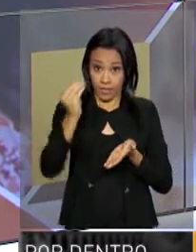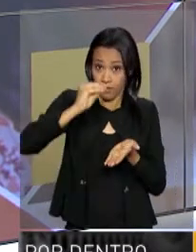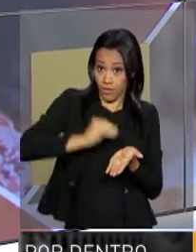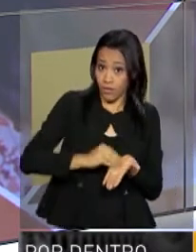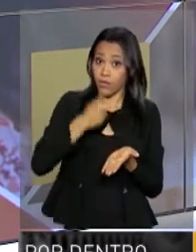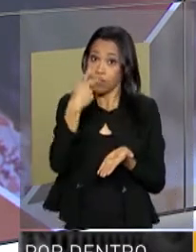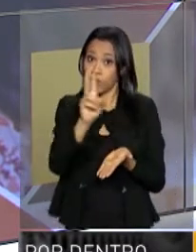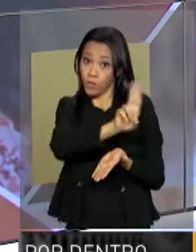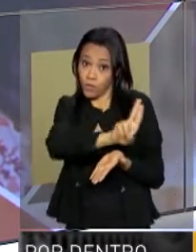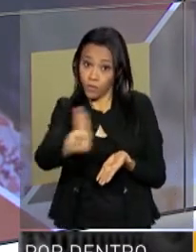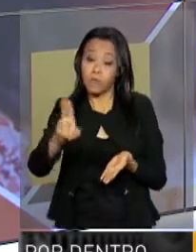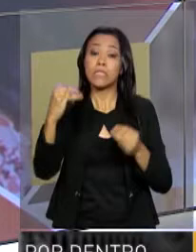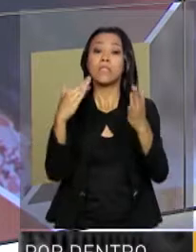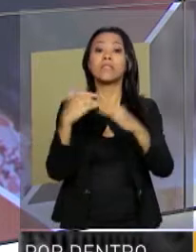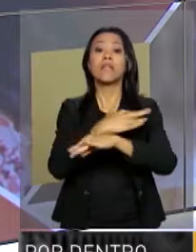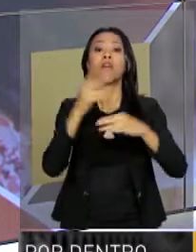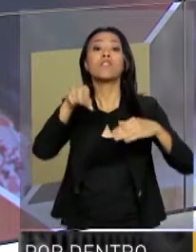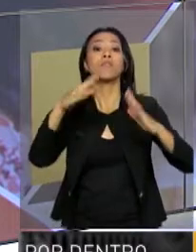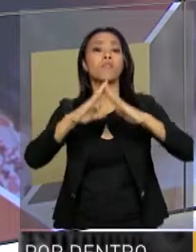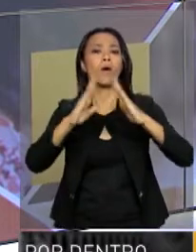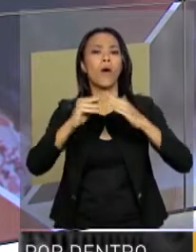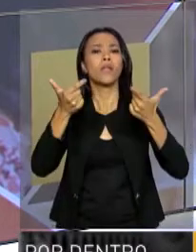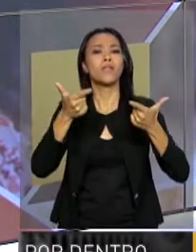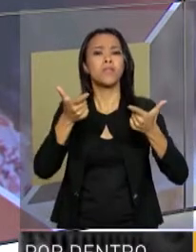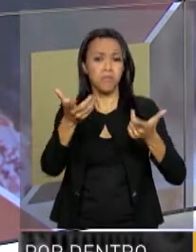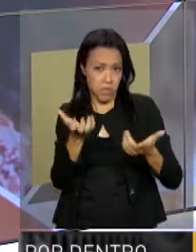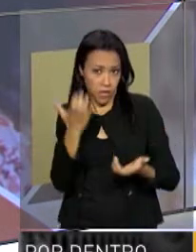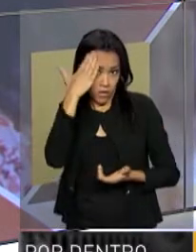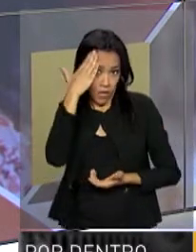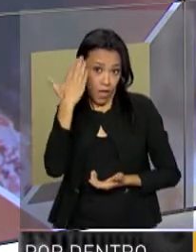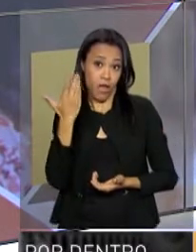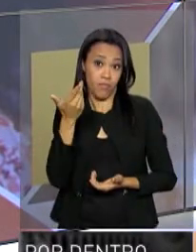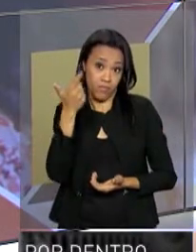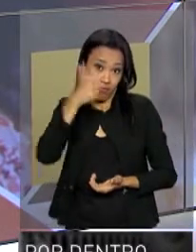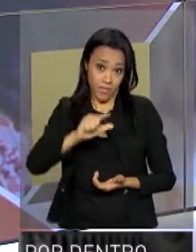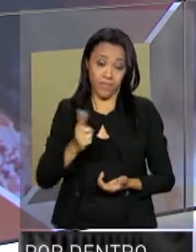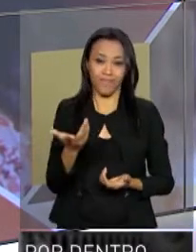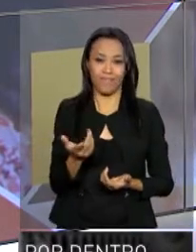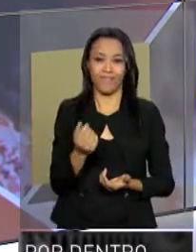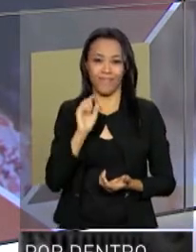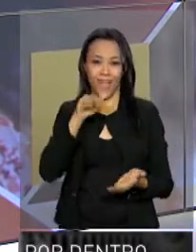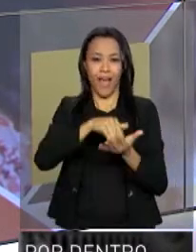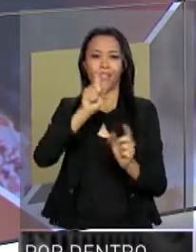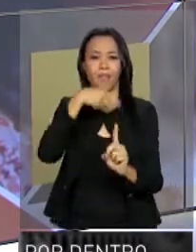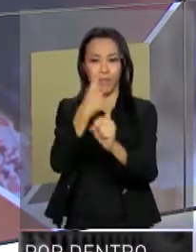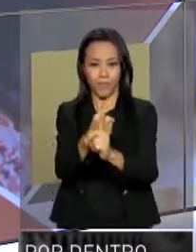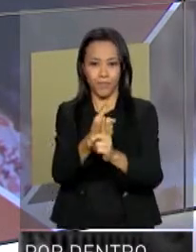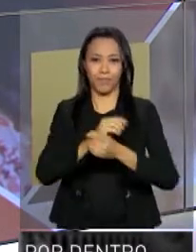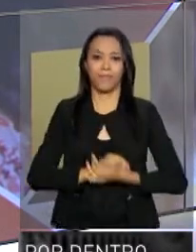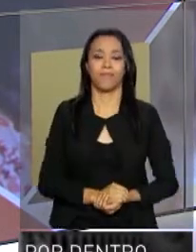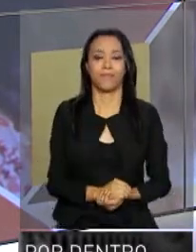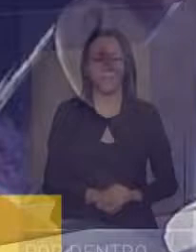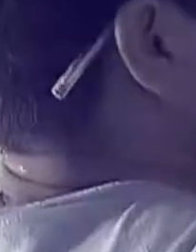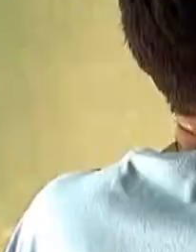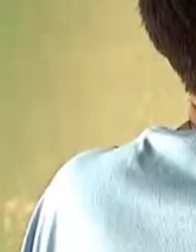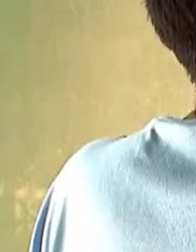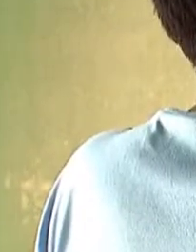pordentrodogoverno@presidencia.gov.br. Informe o seu nome, a cidade onde você mora e o que você gostaria de saber. Até a próxima!